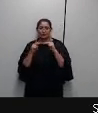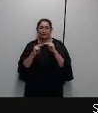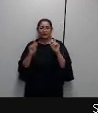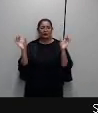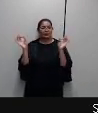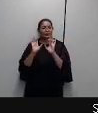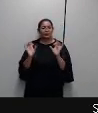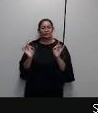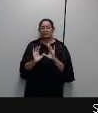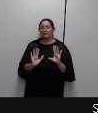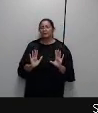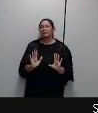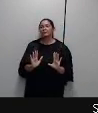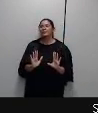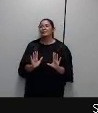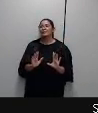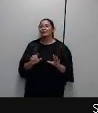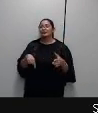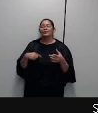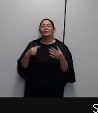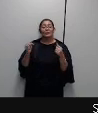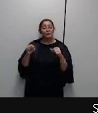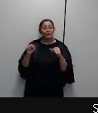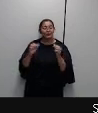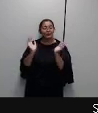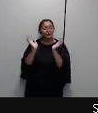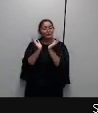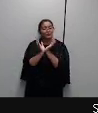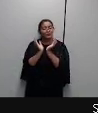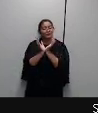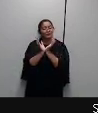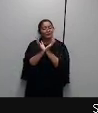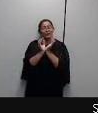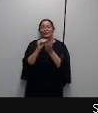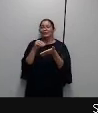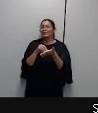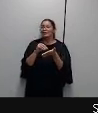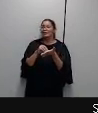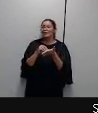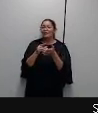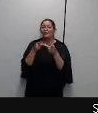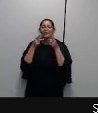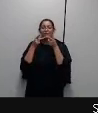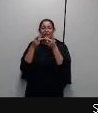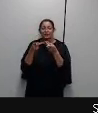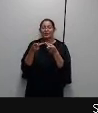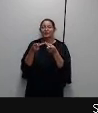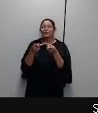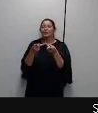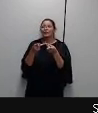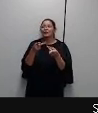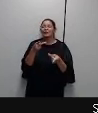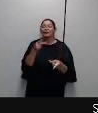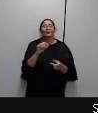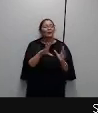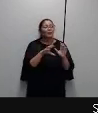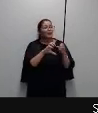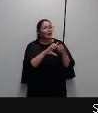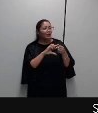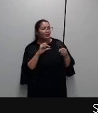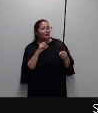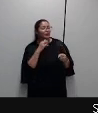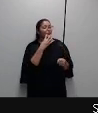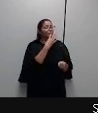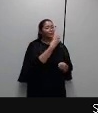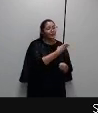caso a corte de origem não se manifestou a respeito os artigos 473 e 486